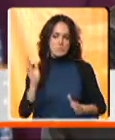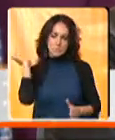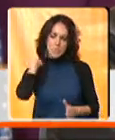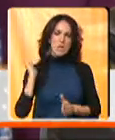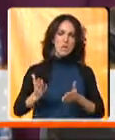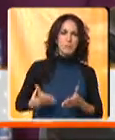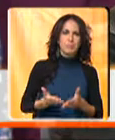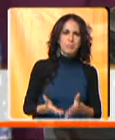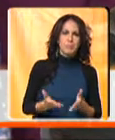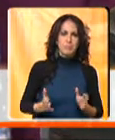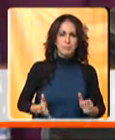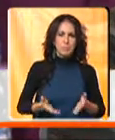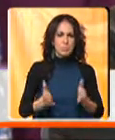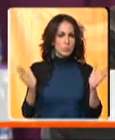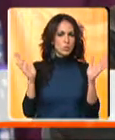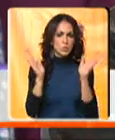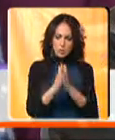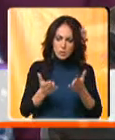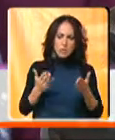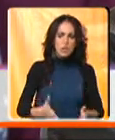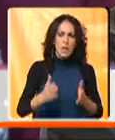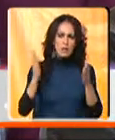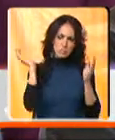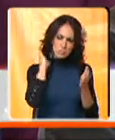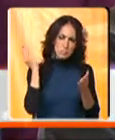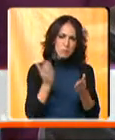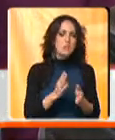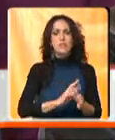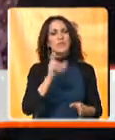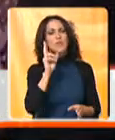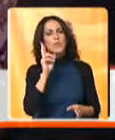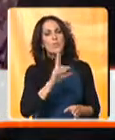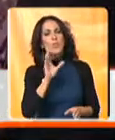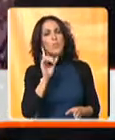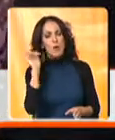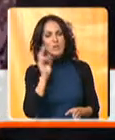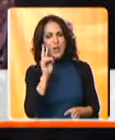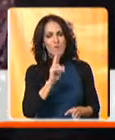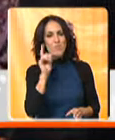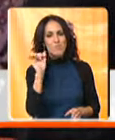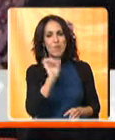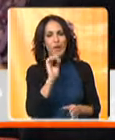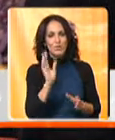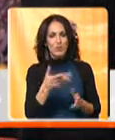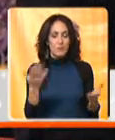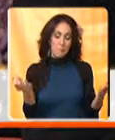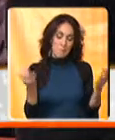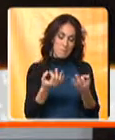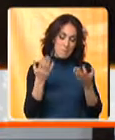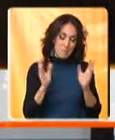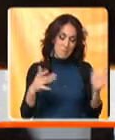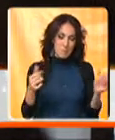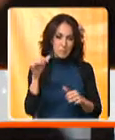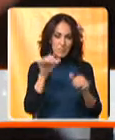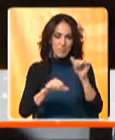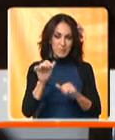que ajudar. Toda a gente tem que ajudar. Ó Maria, tu já viste o teu pai? Pois, já hoje. Porque ele já foi